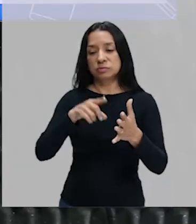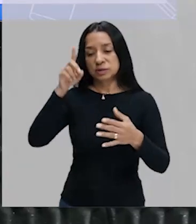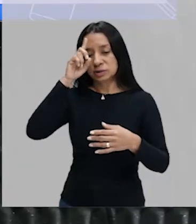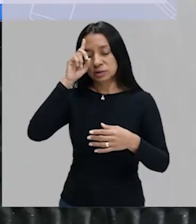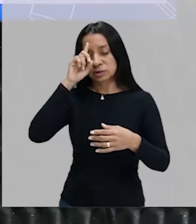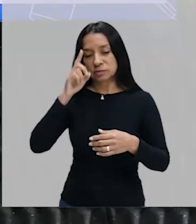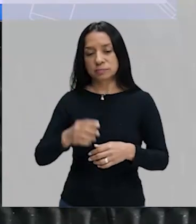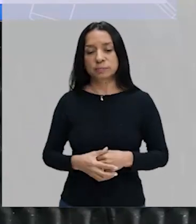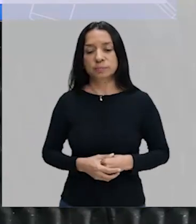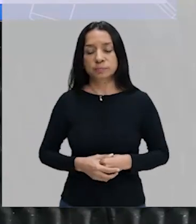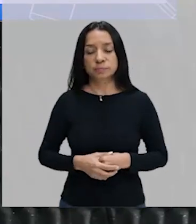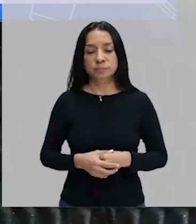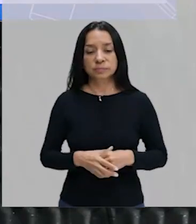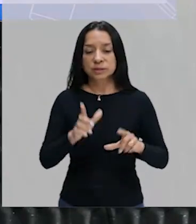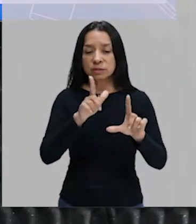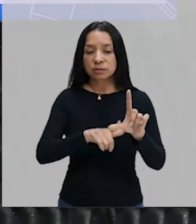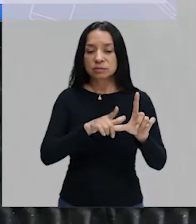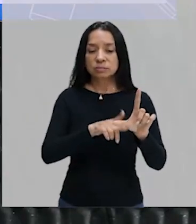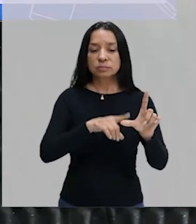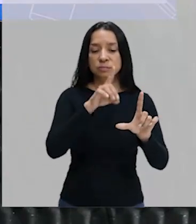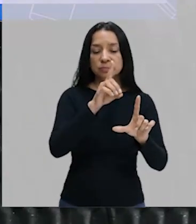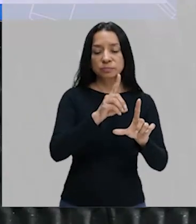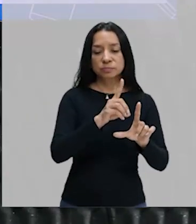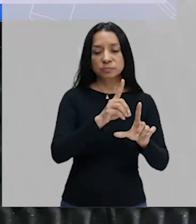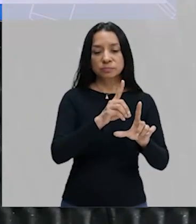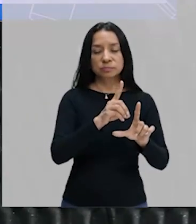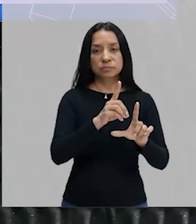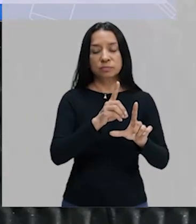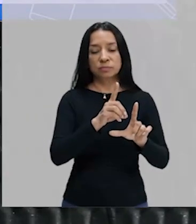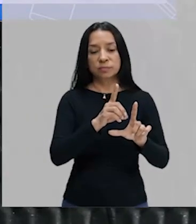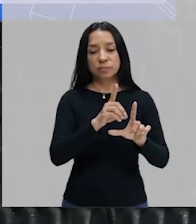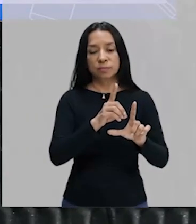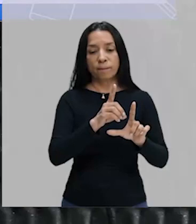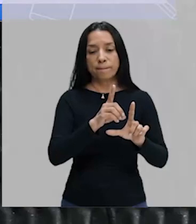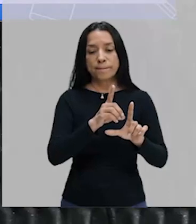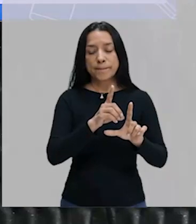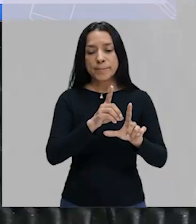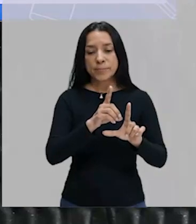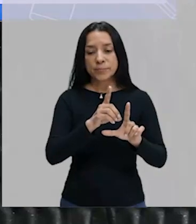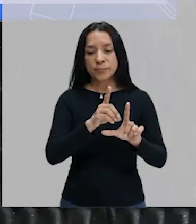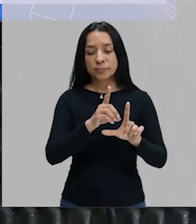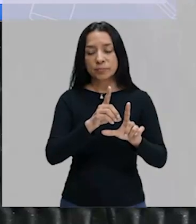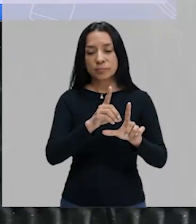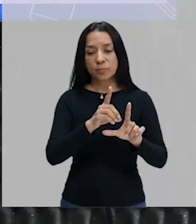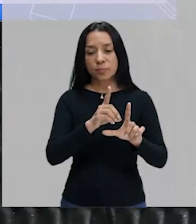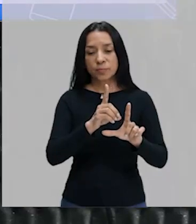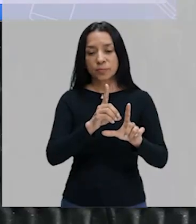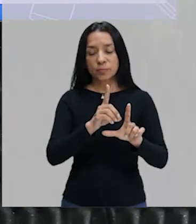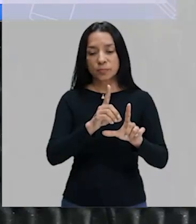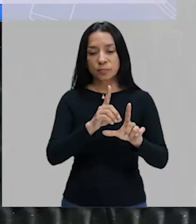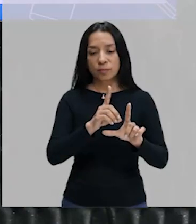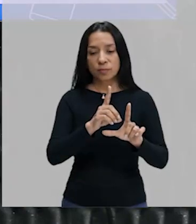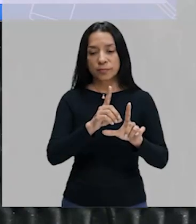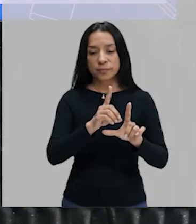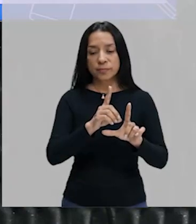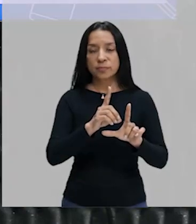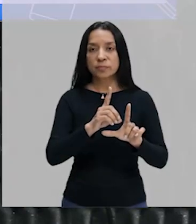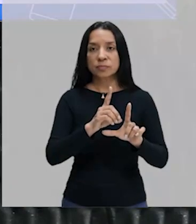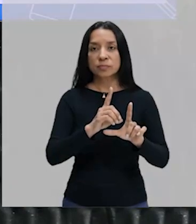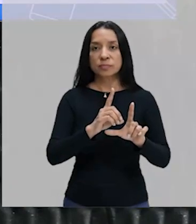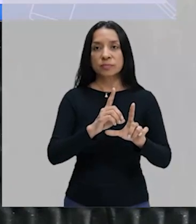muito recente. A letra D diz o seguinte: os primeiros hominídeos viveram